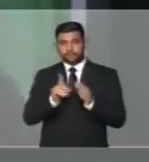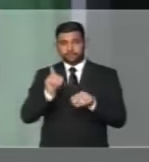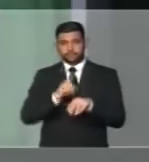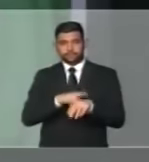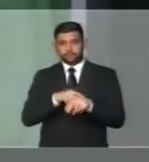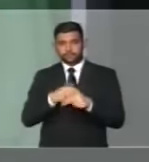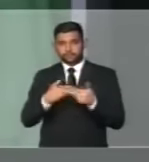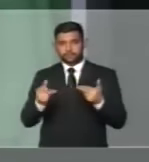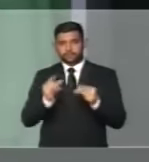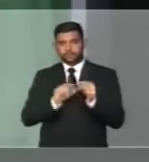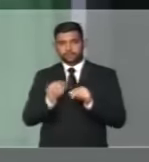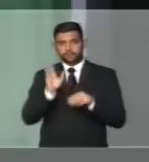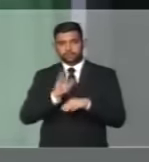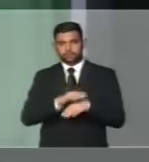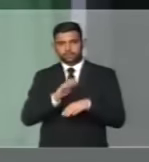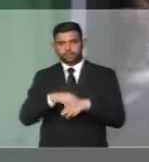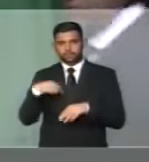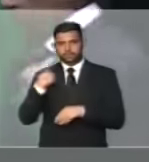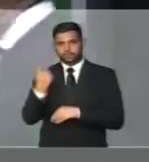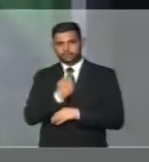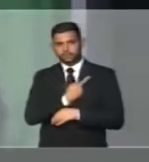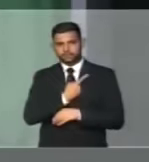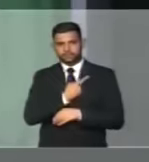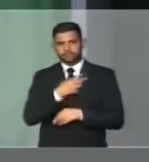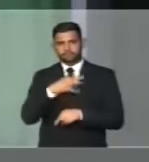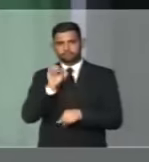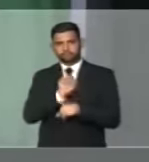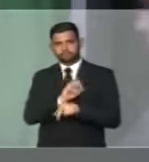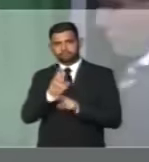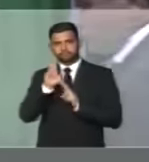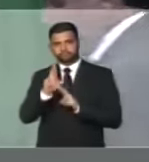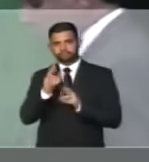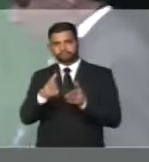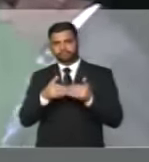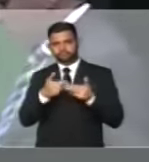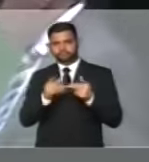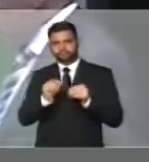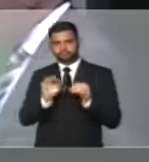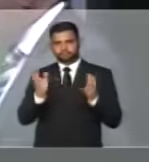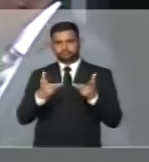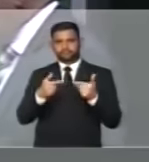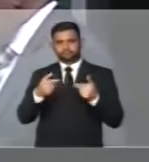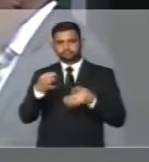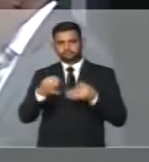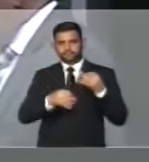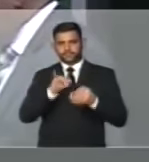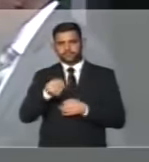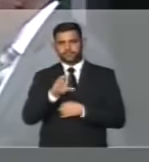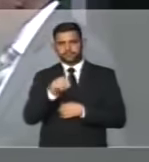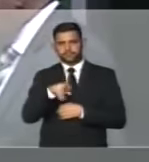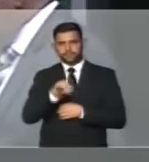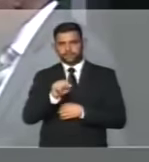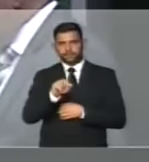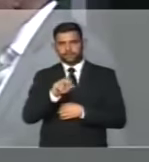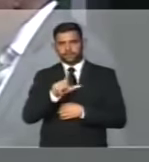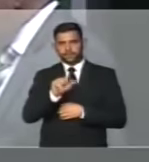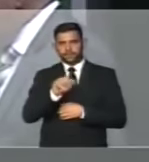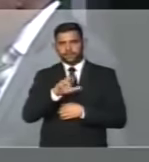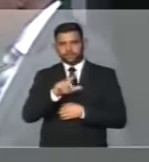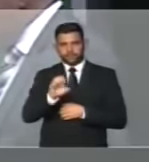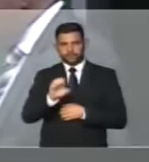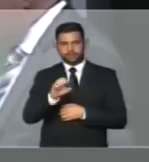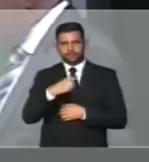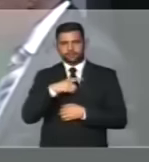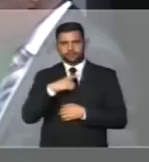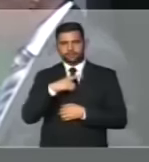momento em que muitos de nós esperávamos que um pedido da qualidade do jurista Miguel Reale,